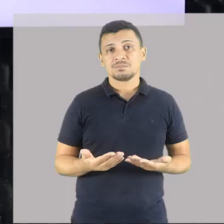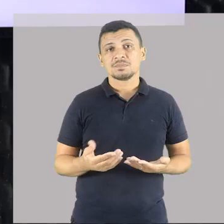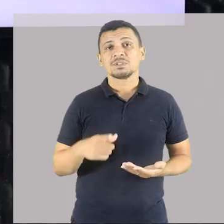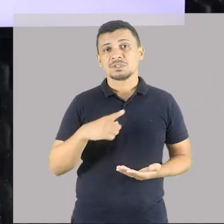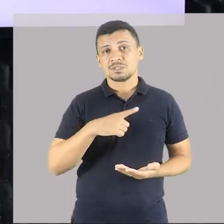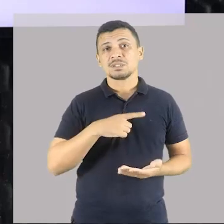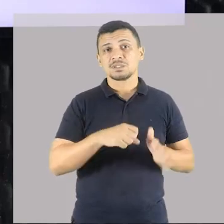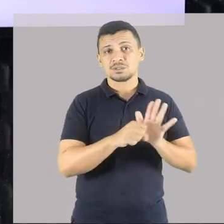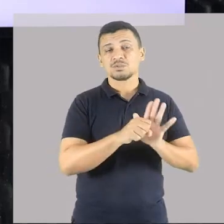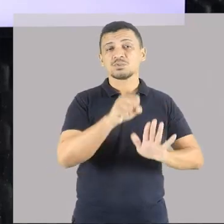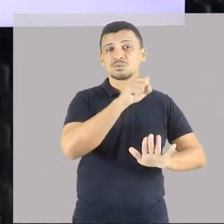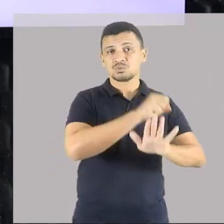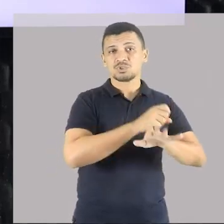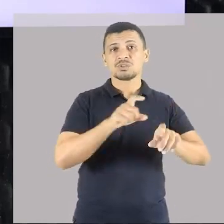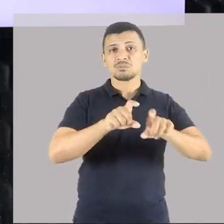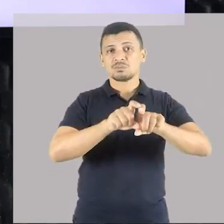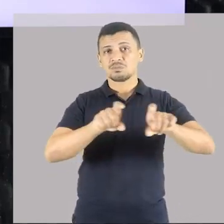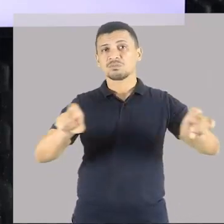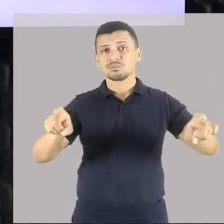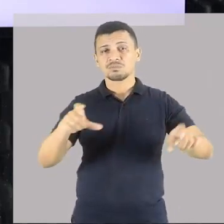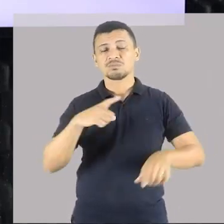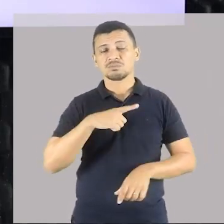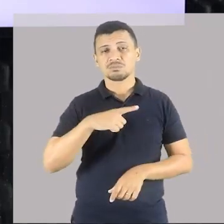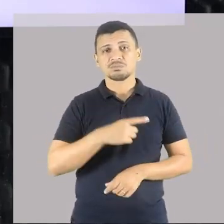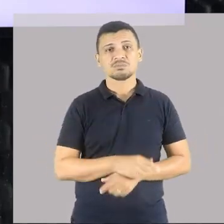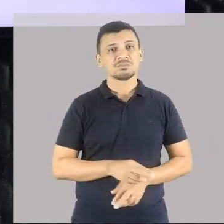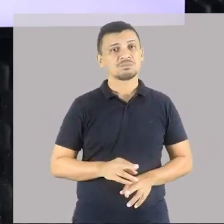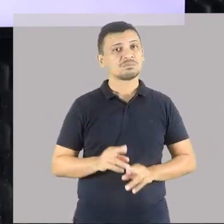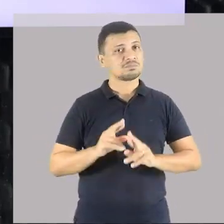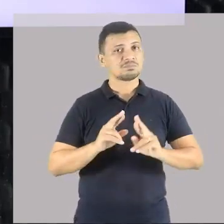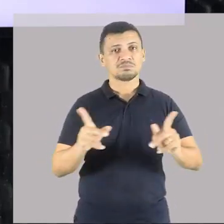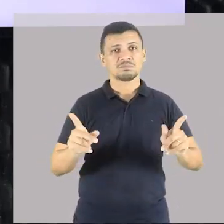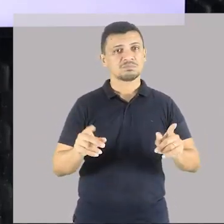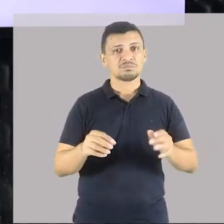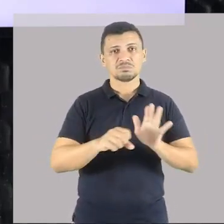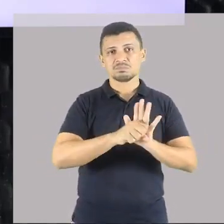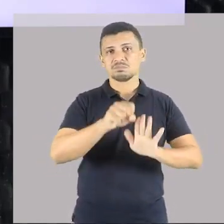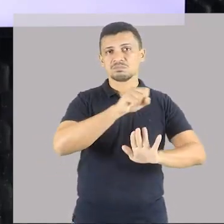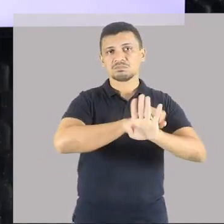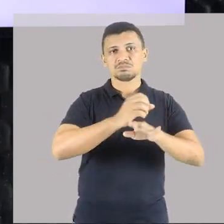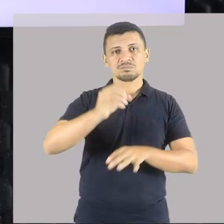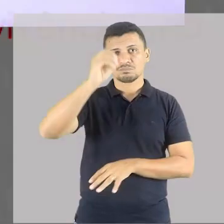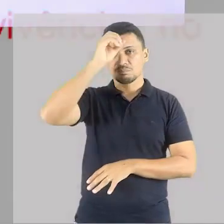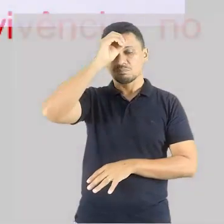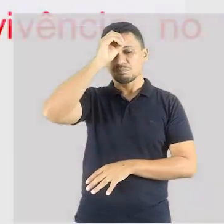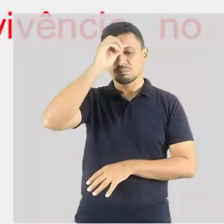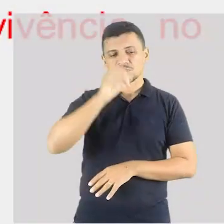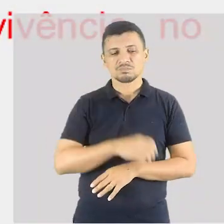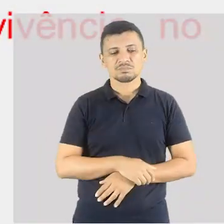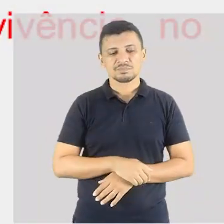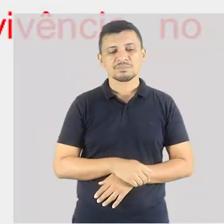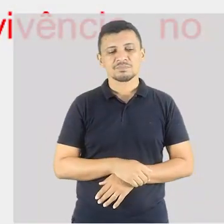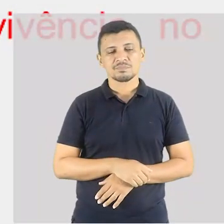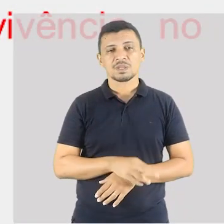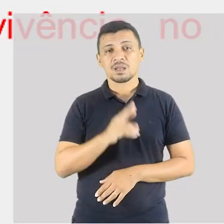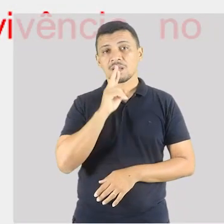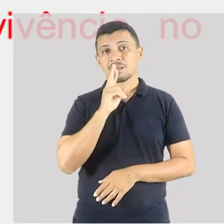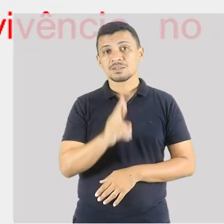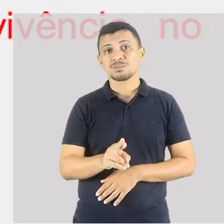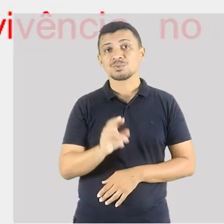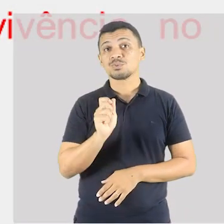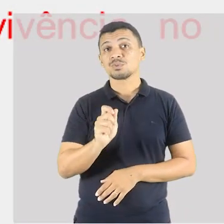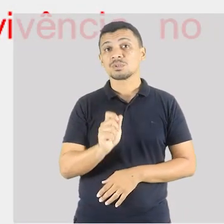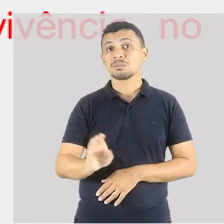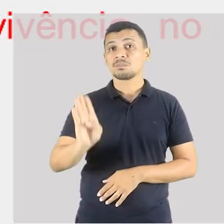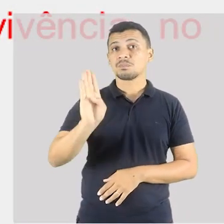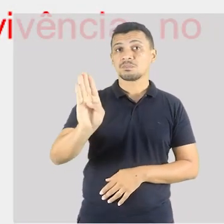que ter um sujeito nessa construção, certo? Não caracteriza o sujeito indeterminado. Então, teríamos aqui a terceira questão,